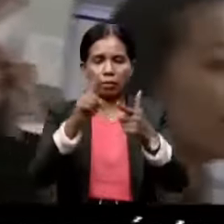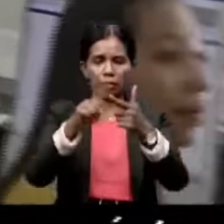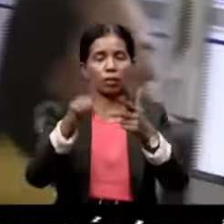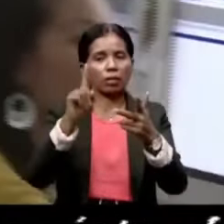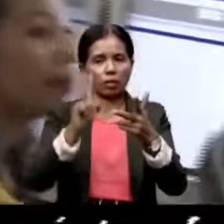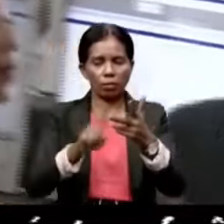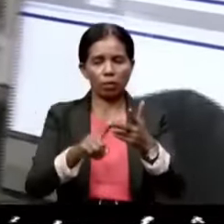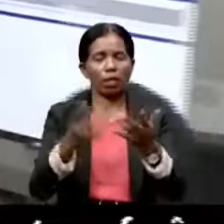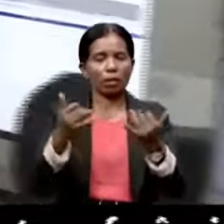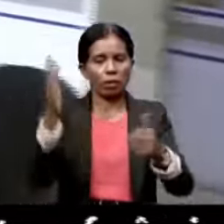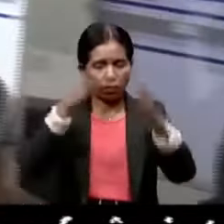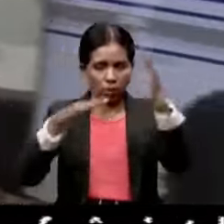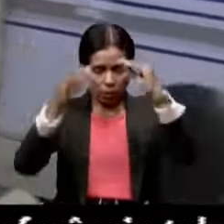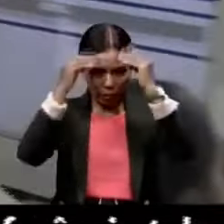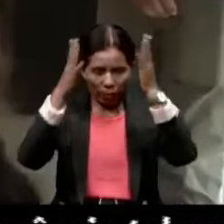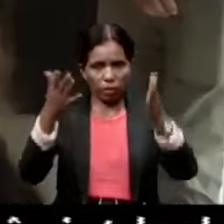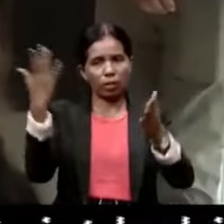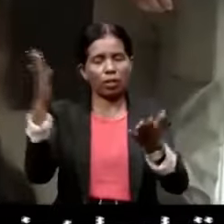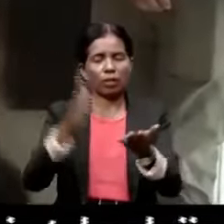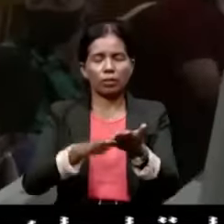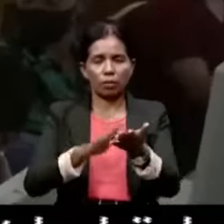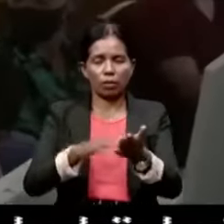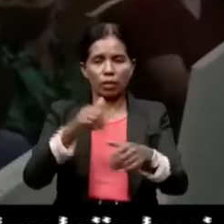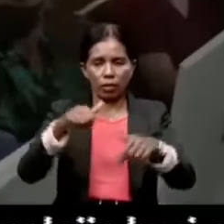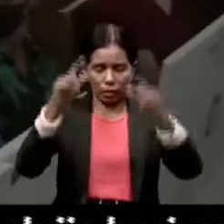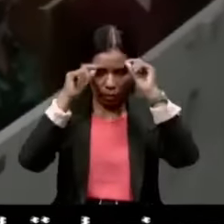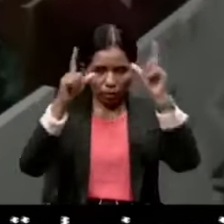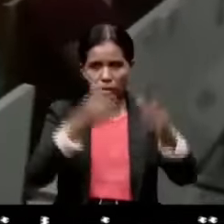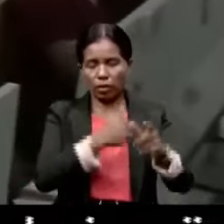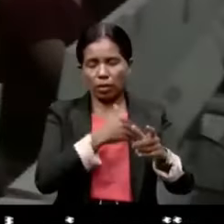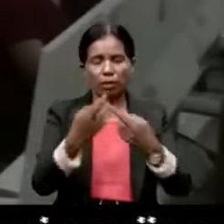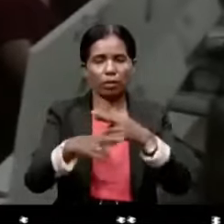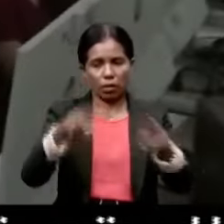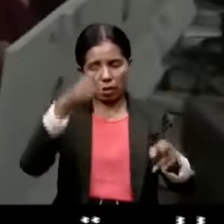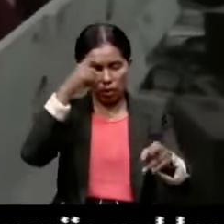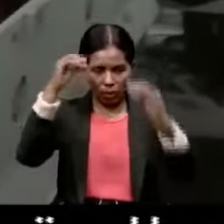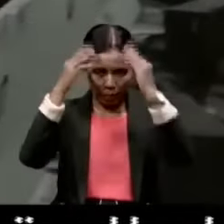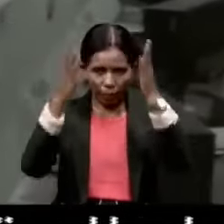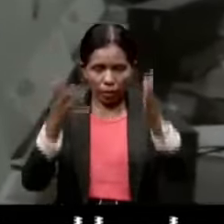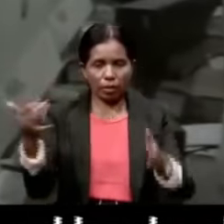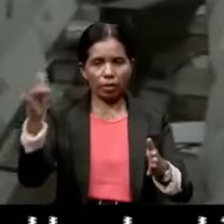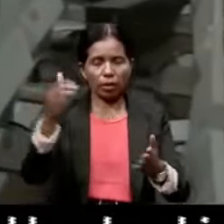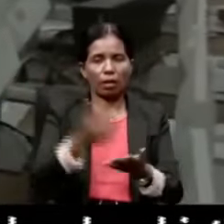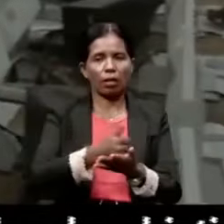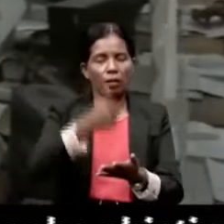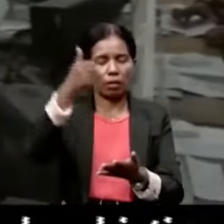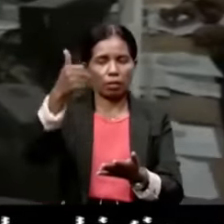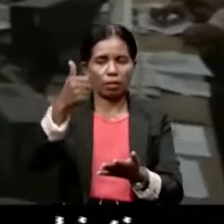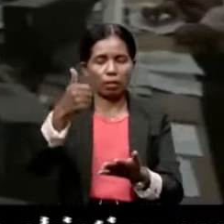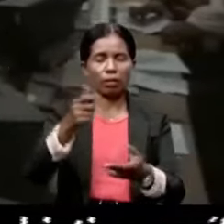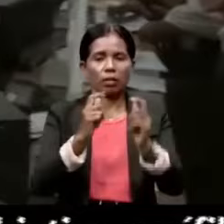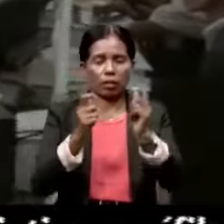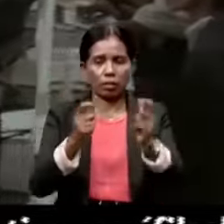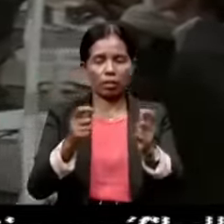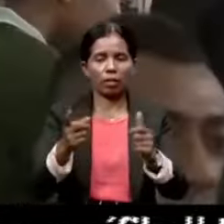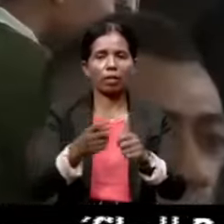fase, mas o problema professor e a escola Cira e a diretor nacional se dá o que resolvido. Também professor Cira nebe passa a teste candidatura